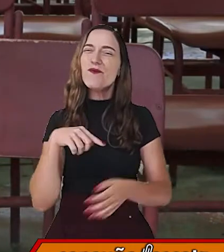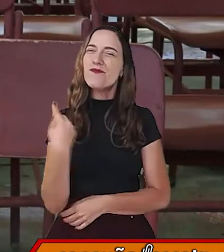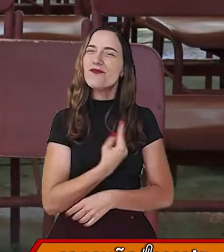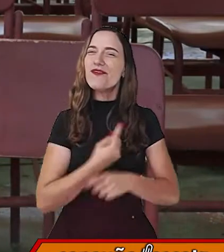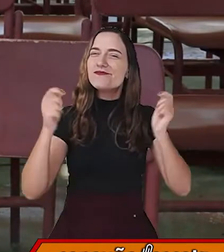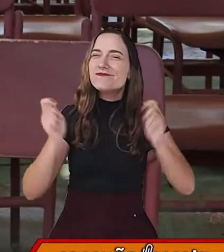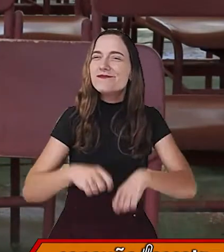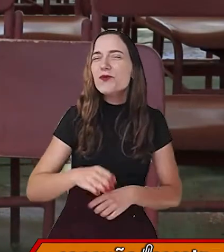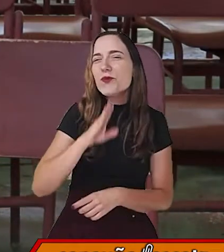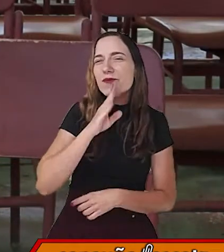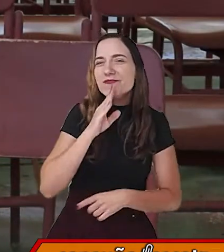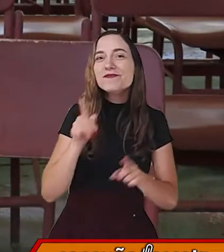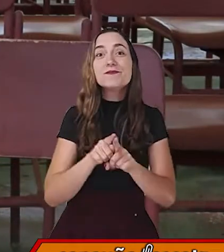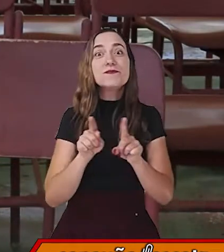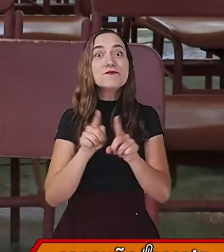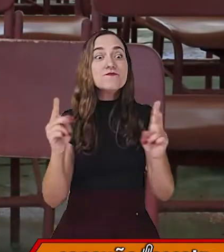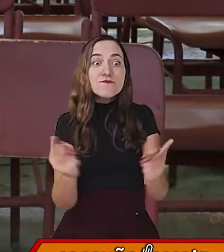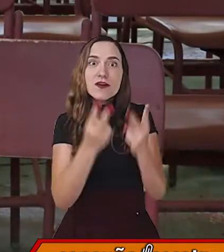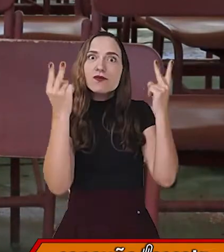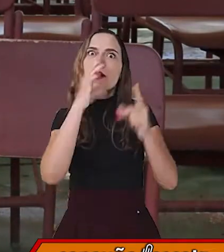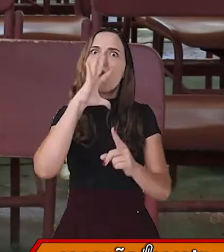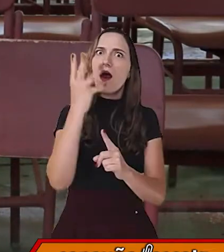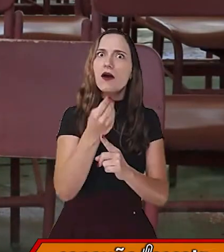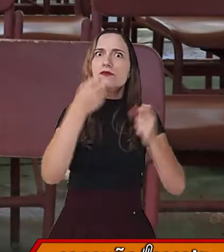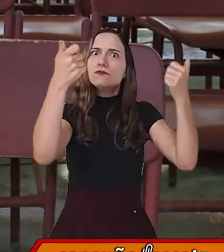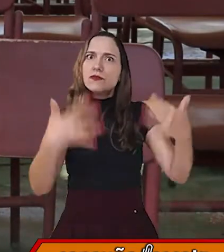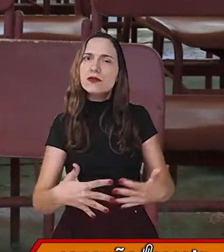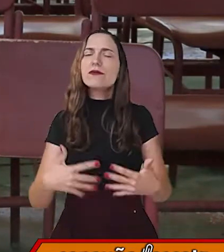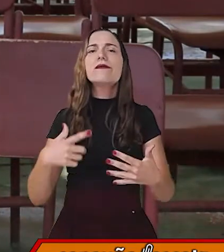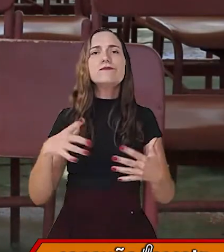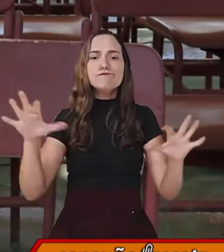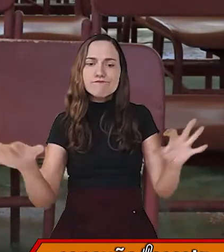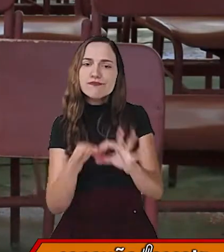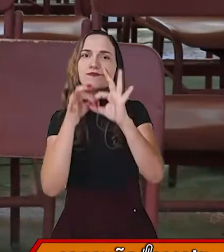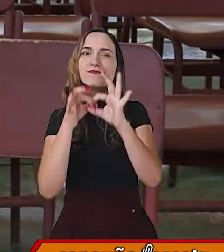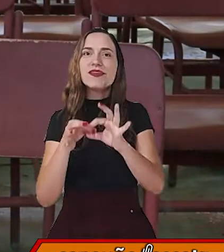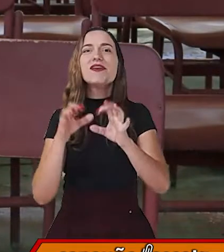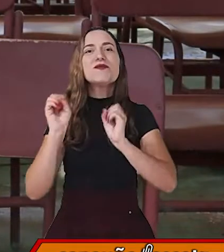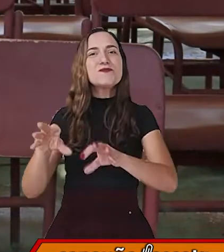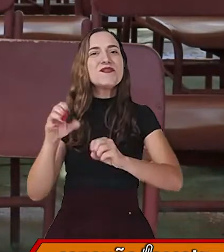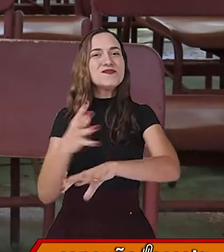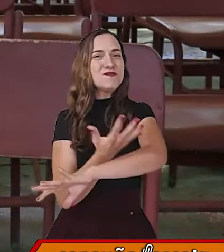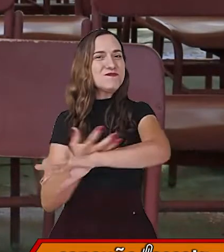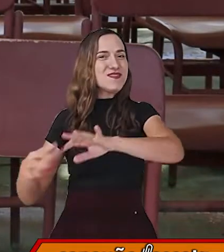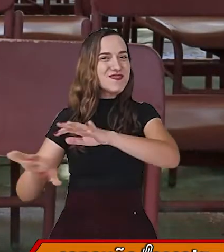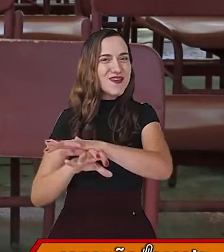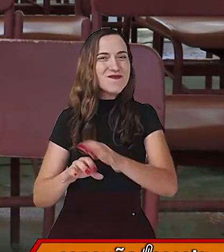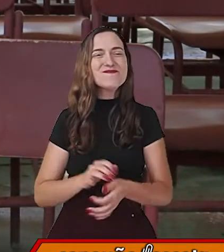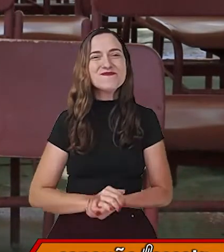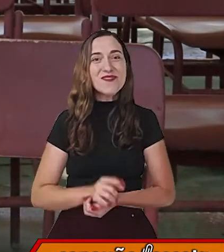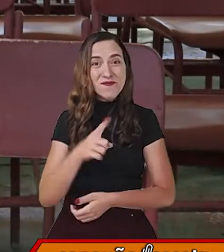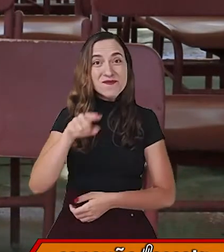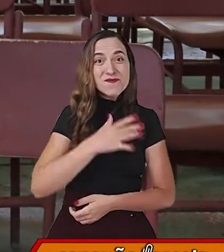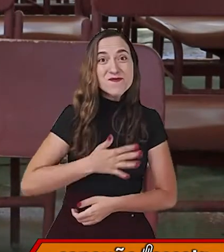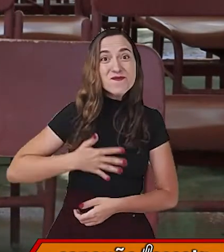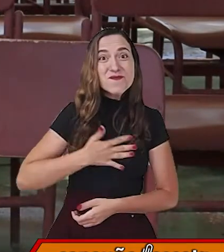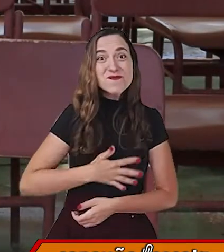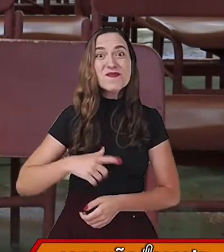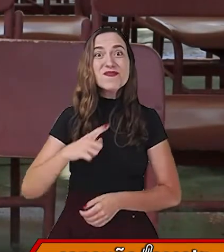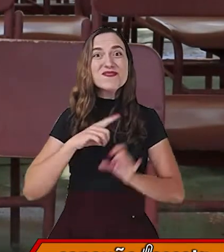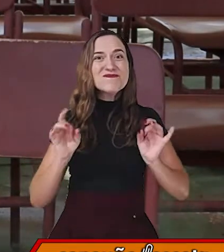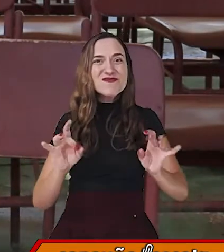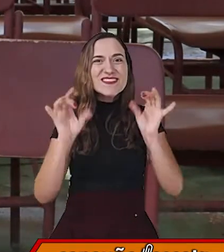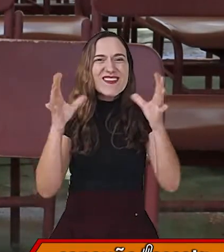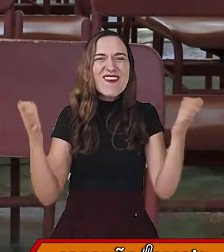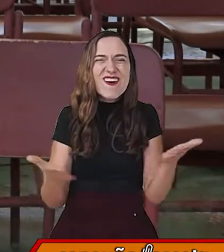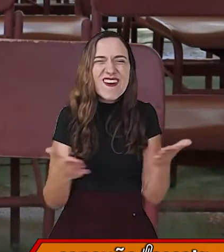a gente possa conhecer, valorizar a arte e falar de educação ambiental. E aí, gostou desse nosso especial? Gostou de visitar um